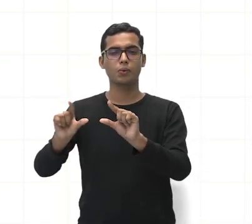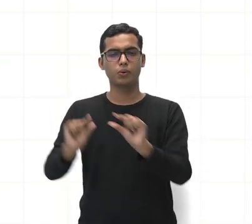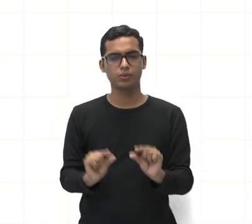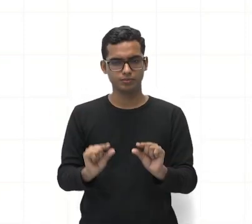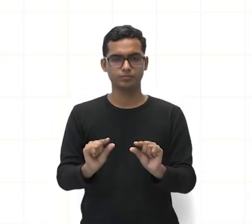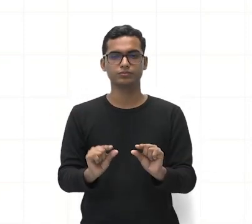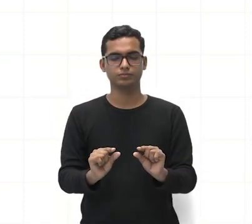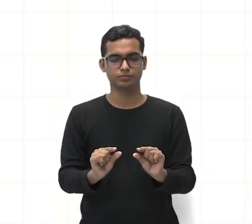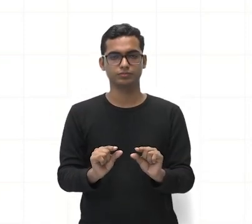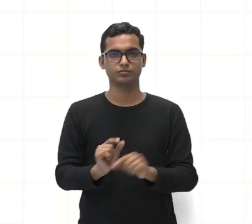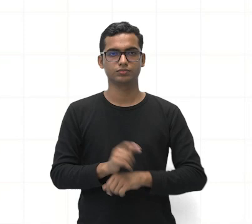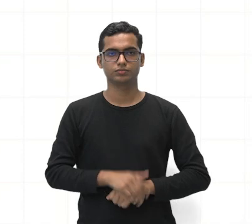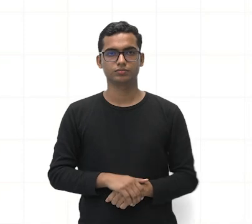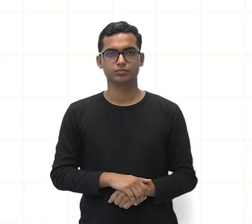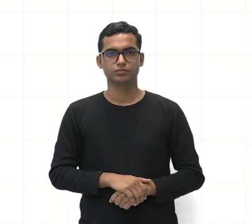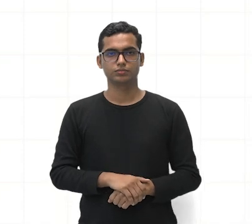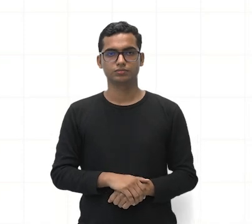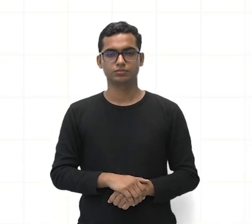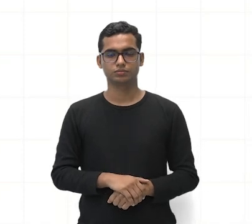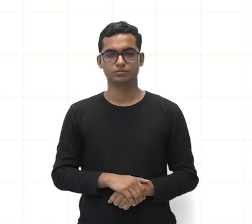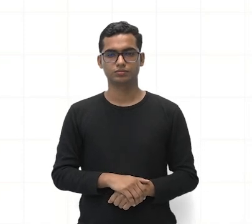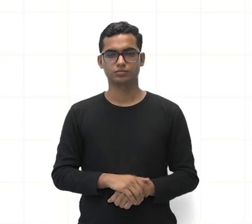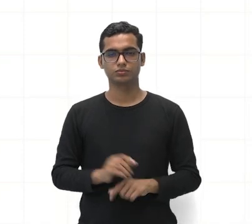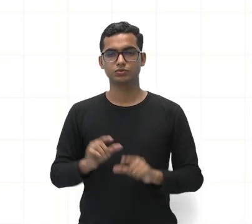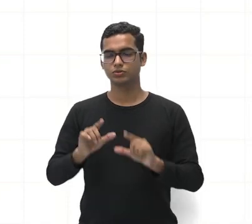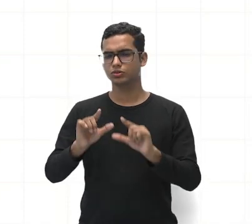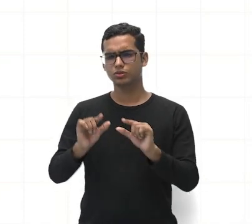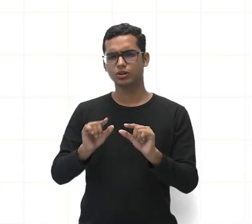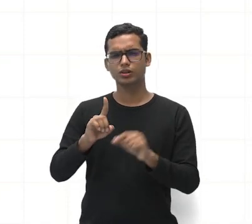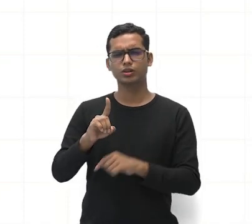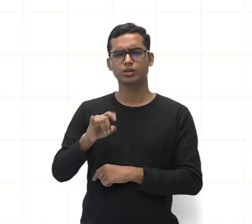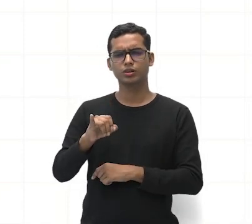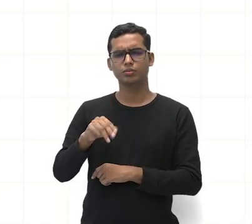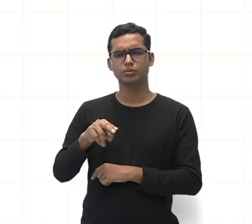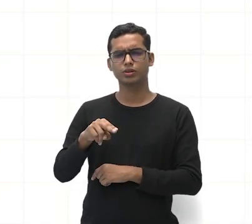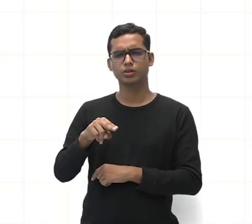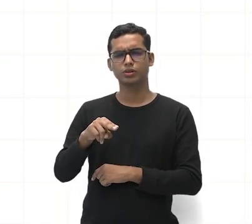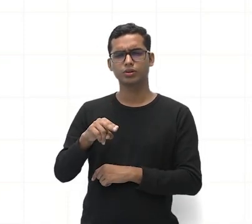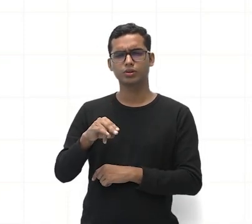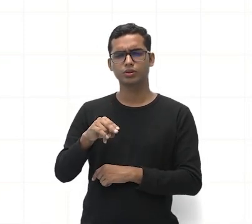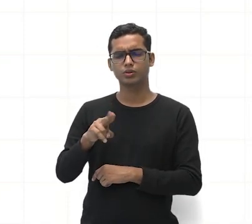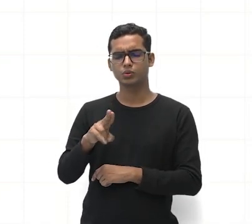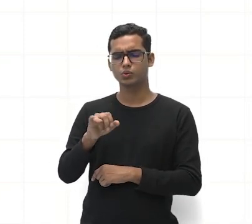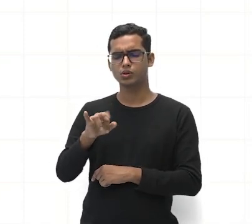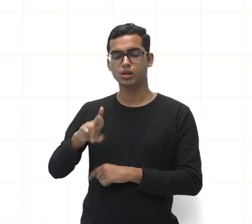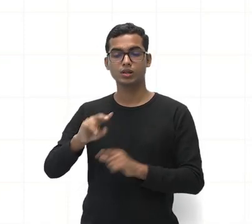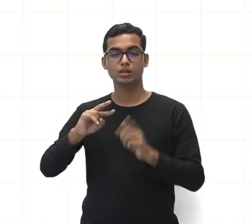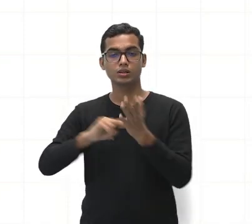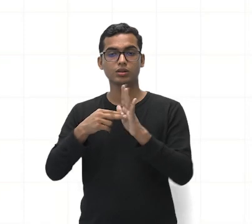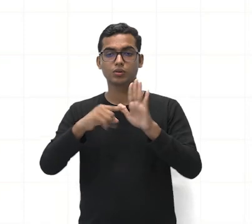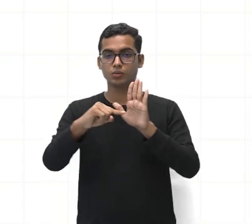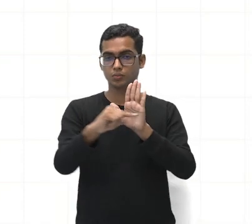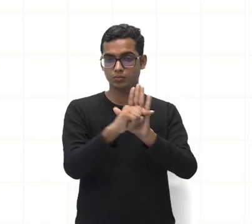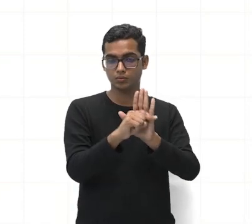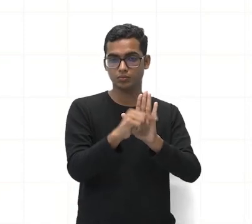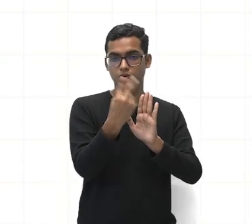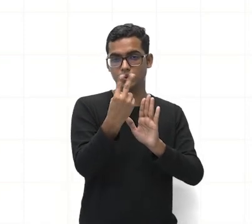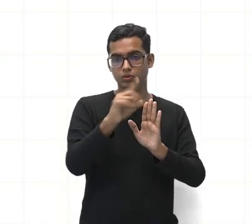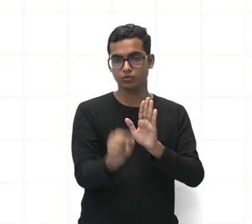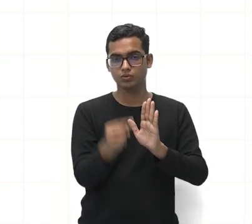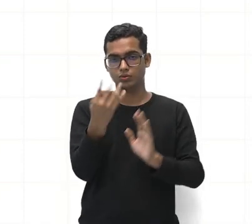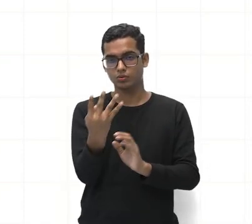pessoal. Diminuir nos remete à ideia de subtração, tá bom? Então, diminuir 2,4 anos-luz.